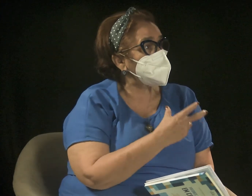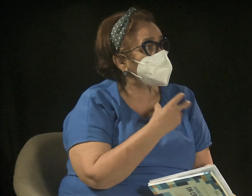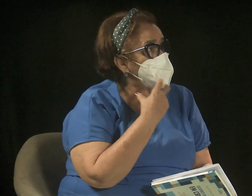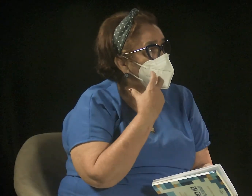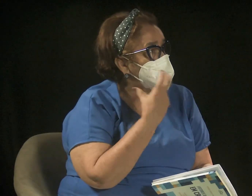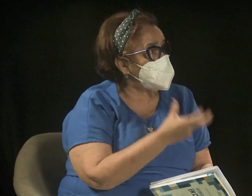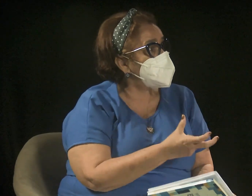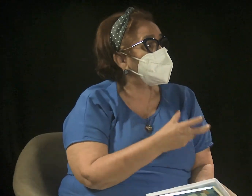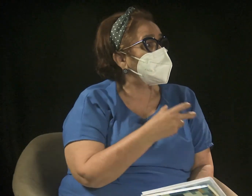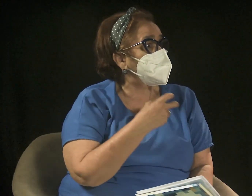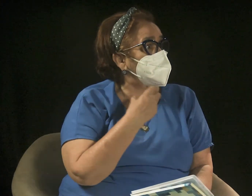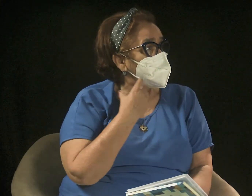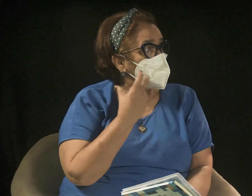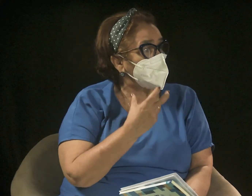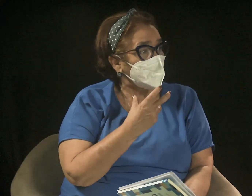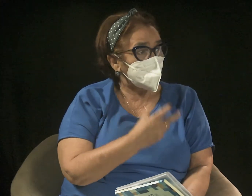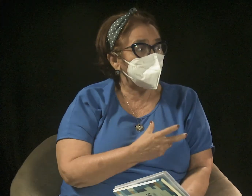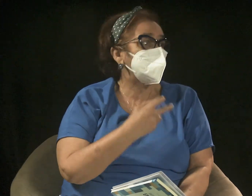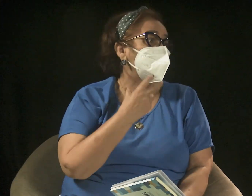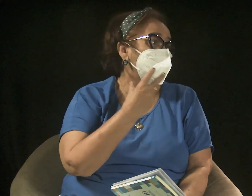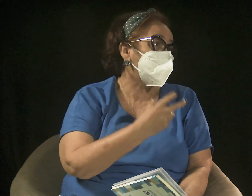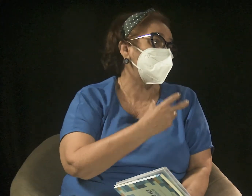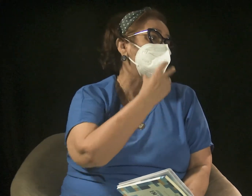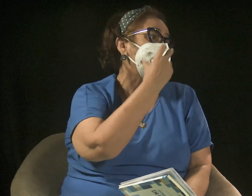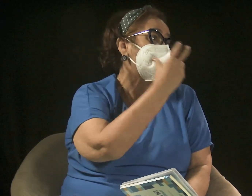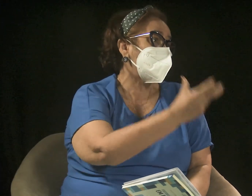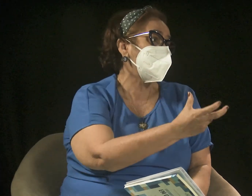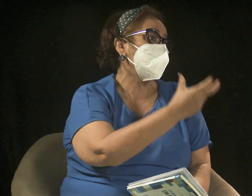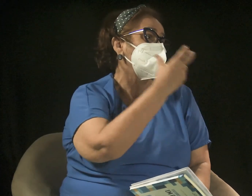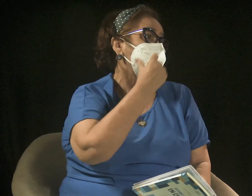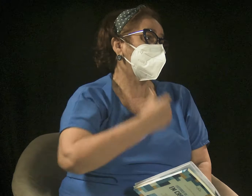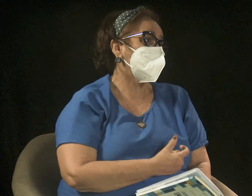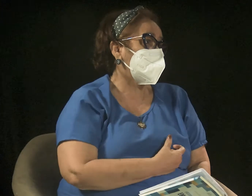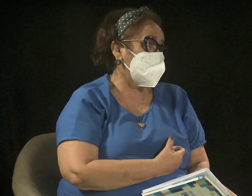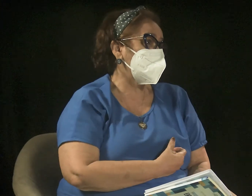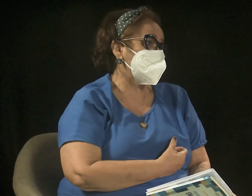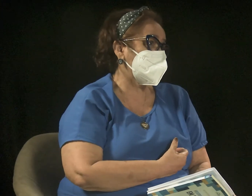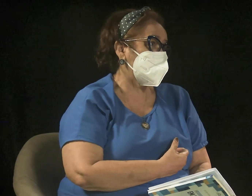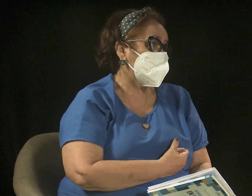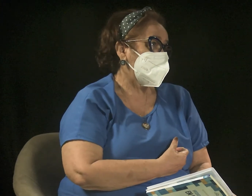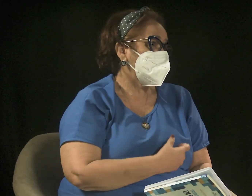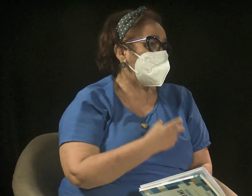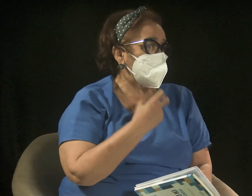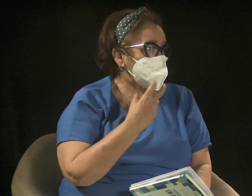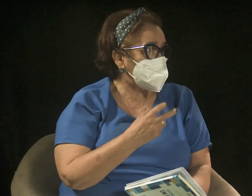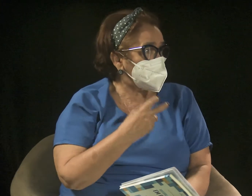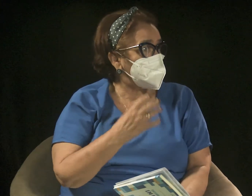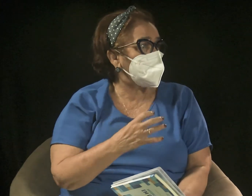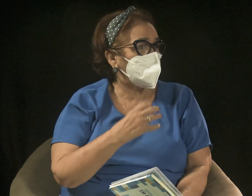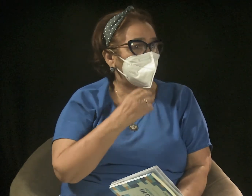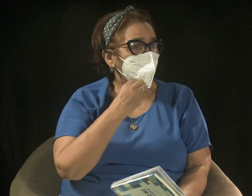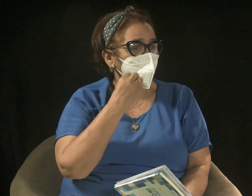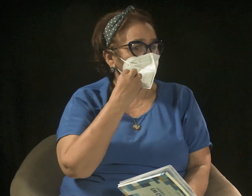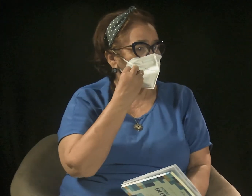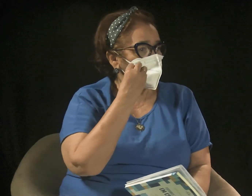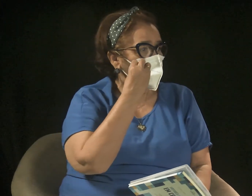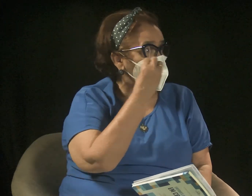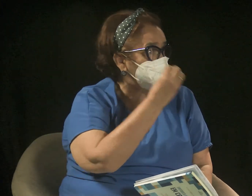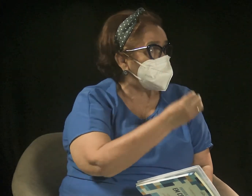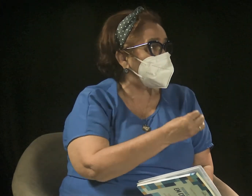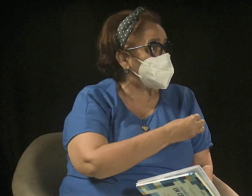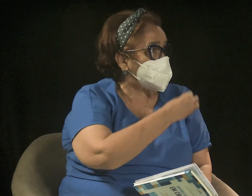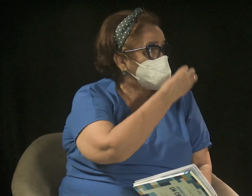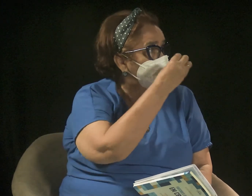muito expansiva, ela é muito verdadeira. Às vezes, ela não tem com quem conversar. Sim. Nessa linha de